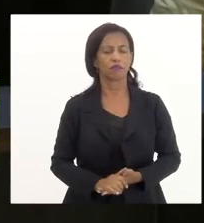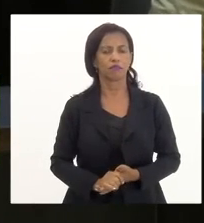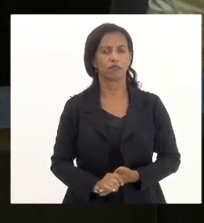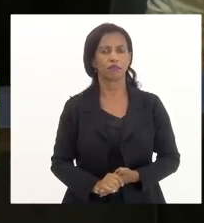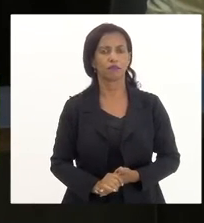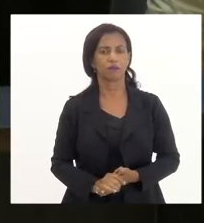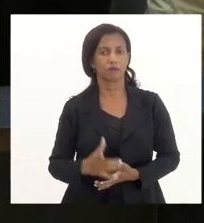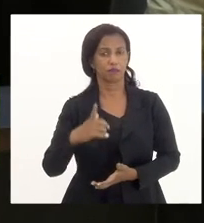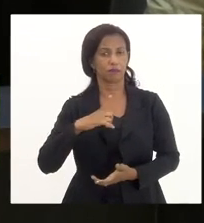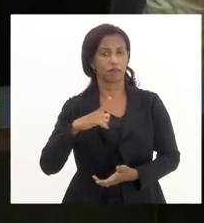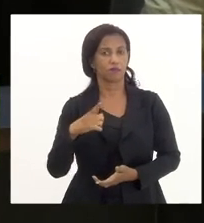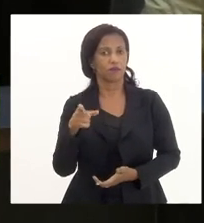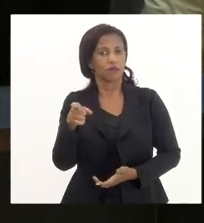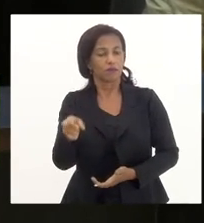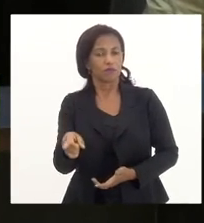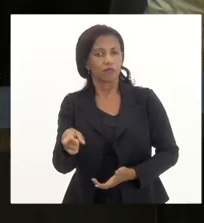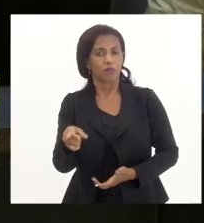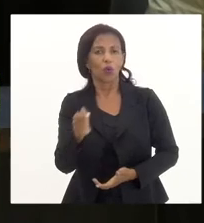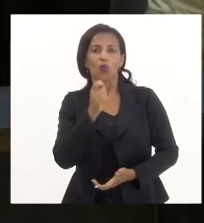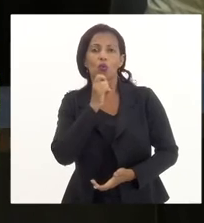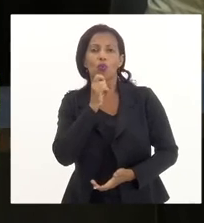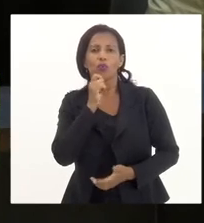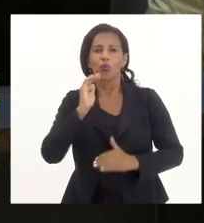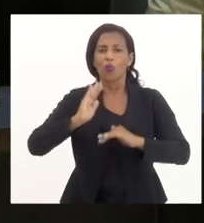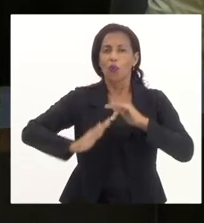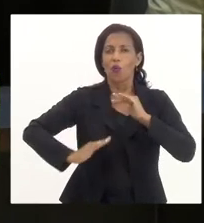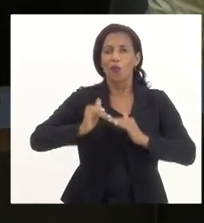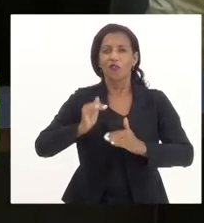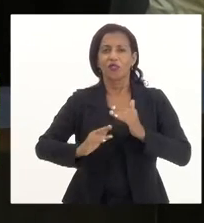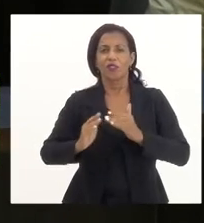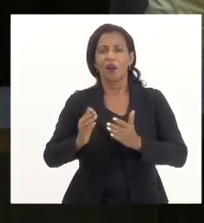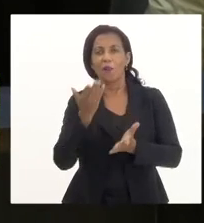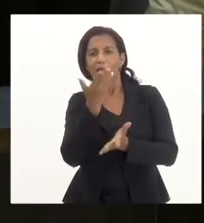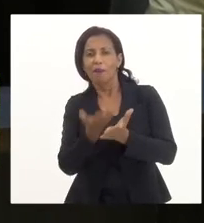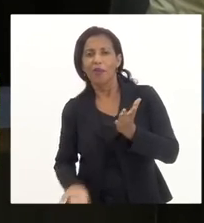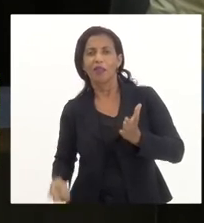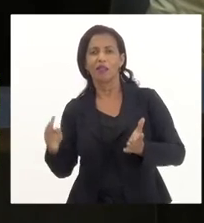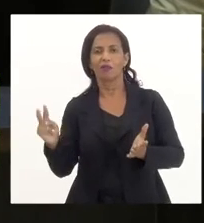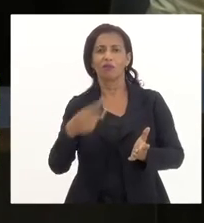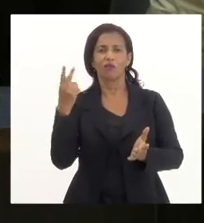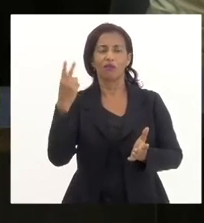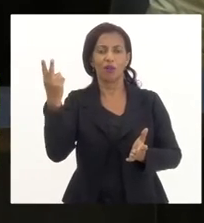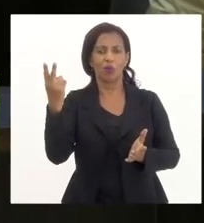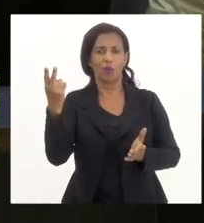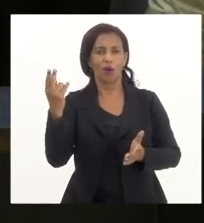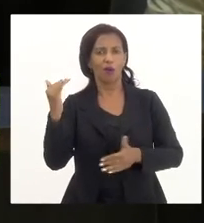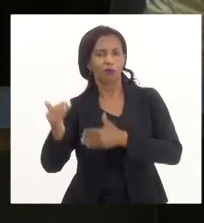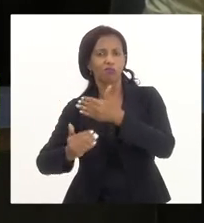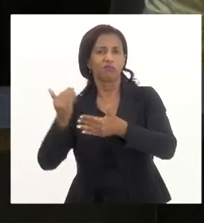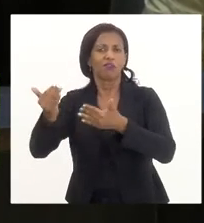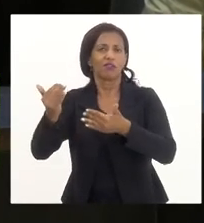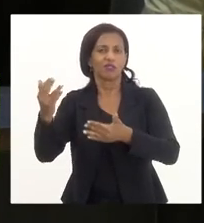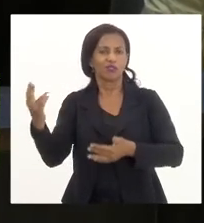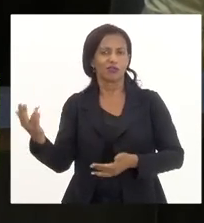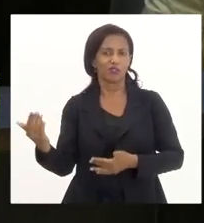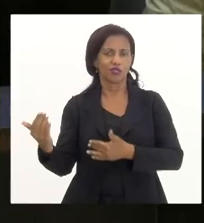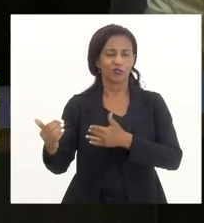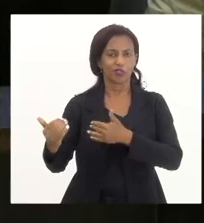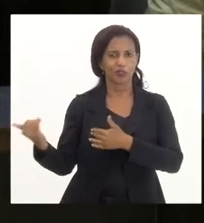Para que você não tem o profissional sendo desvalorizada ao longo do tempo ao invés de ser valorizado